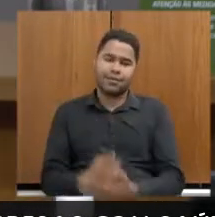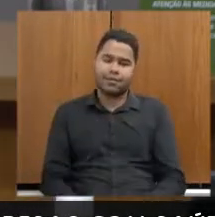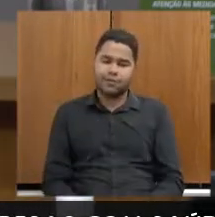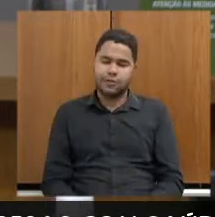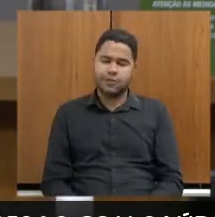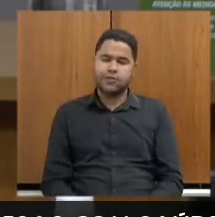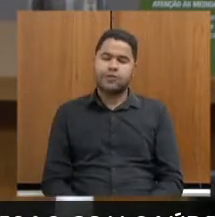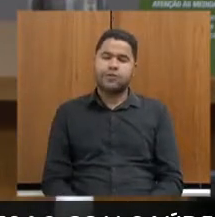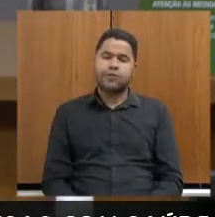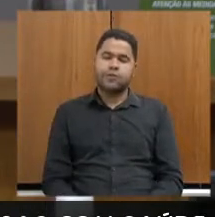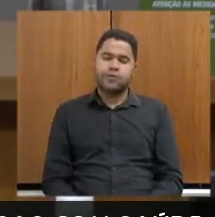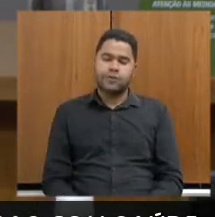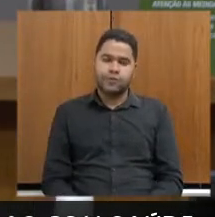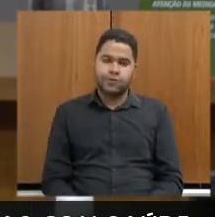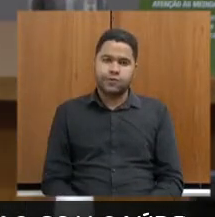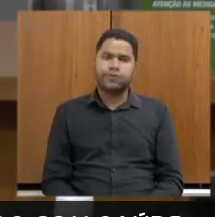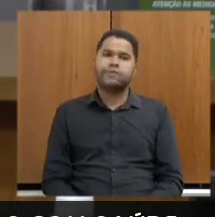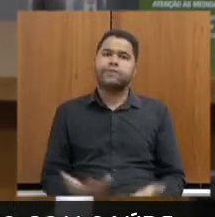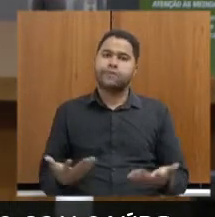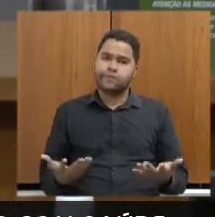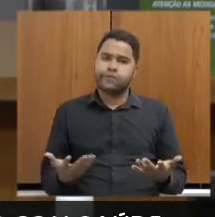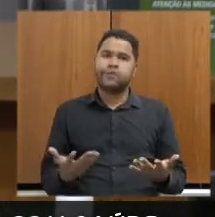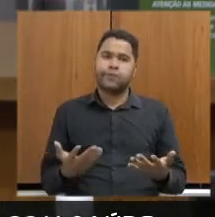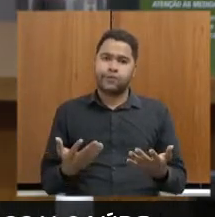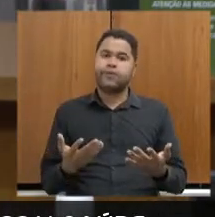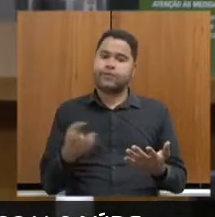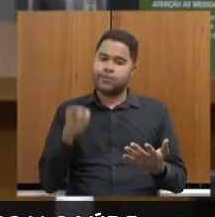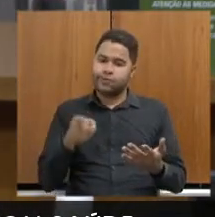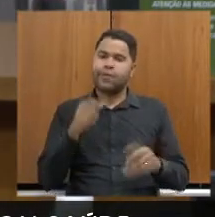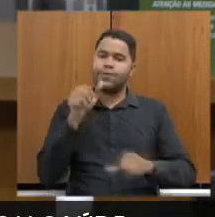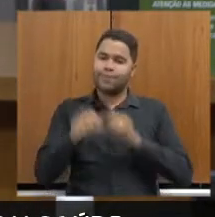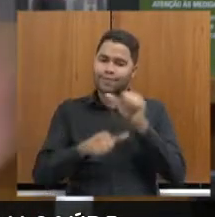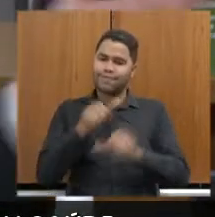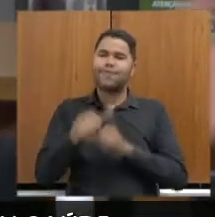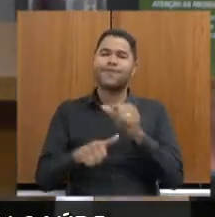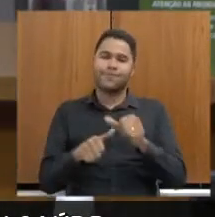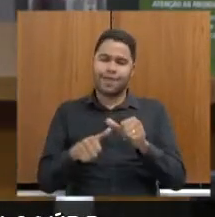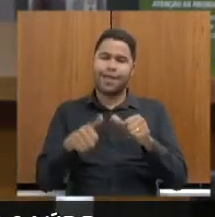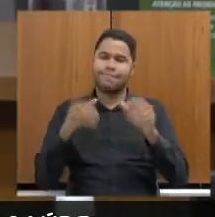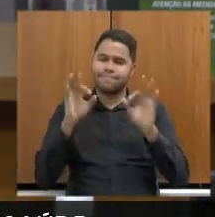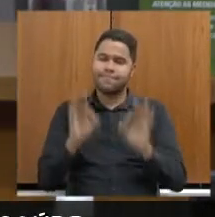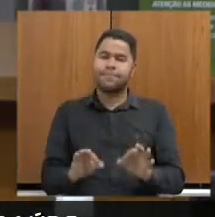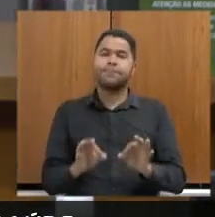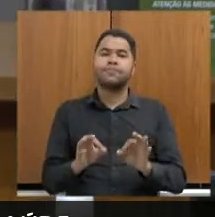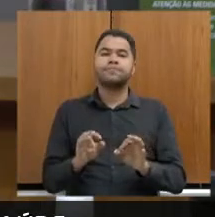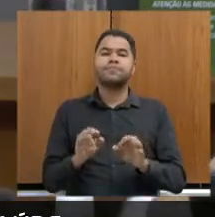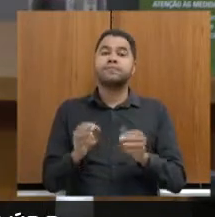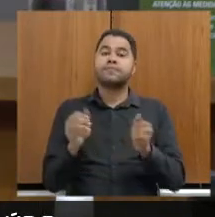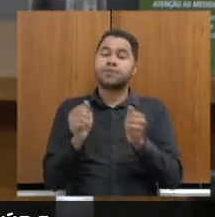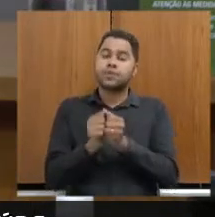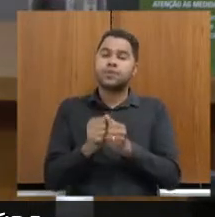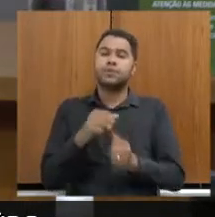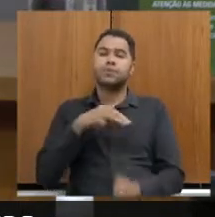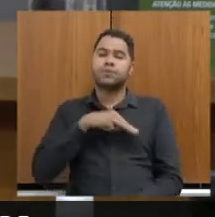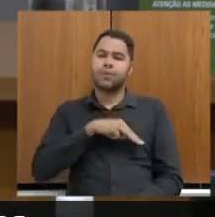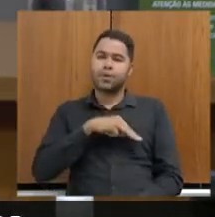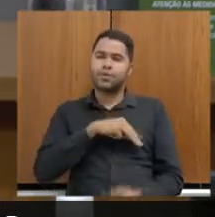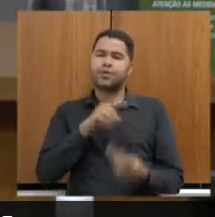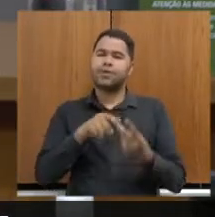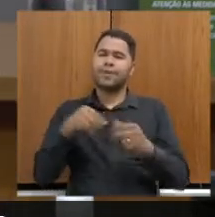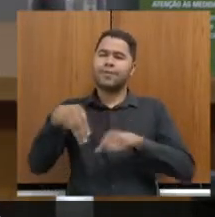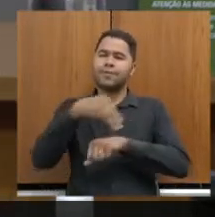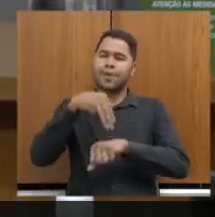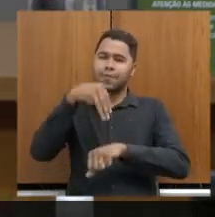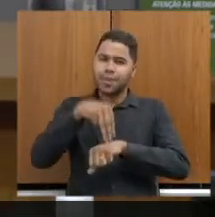impressionante como isso vai mudar a vida das pessoas e foi muito bom estar em Manhuaçu com vocês terem Manhumirim